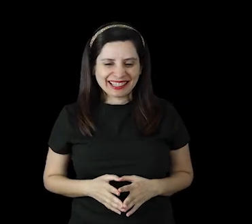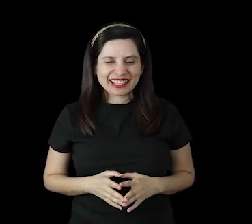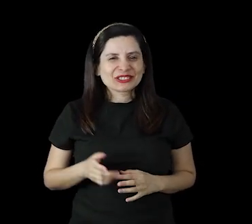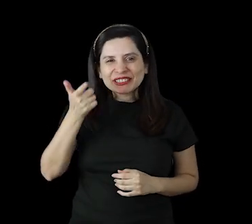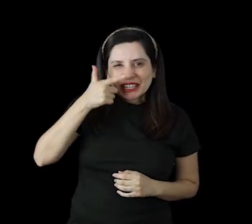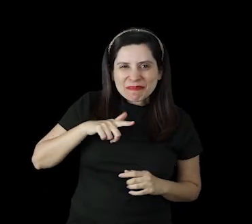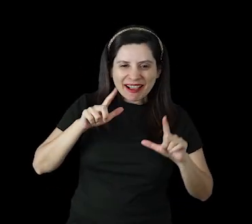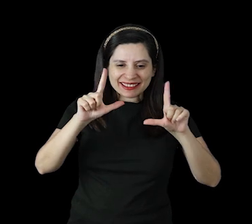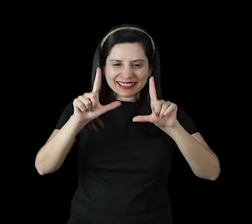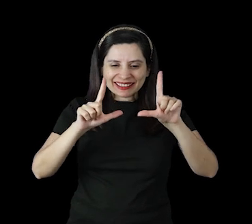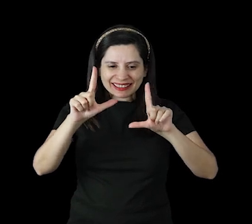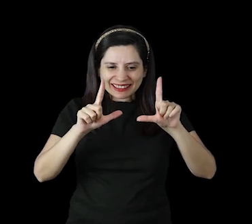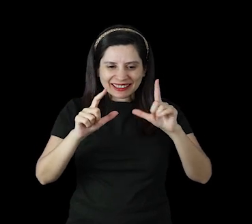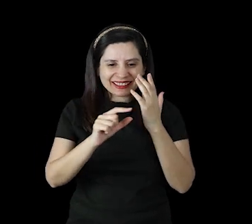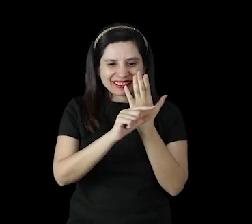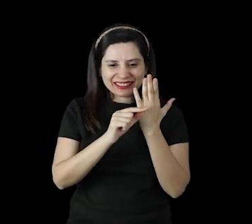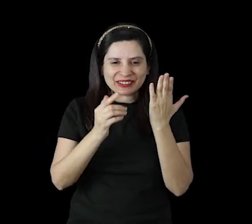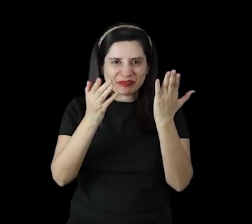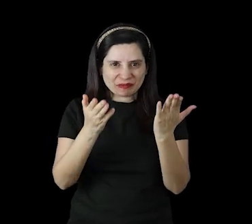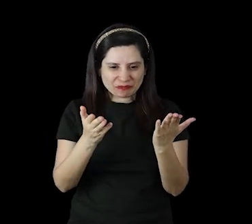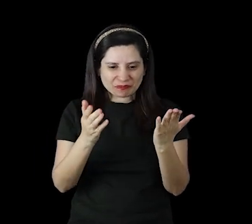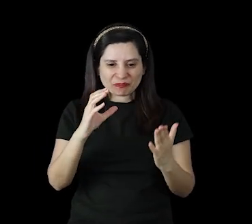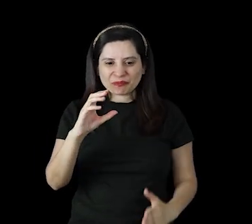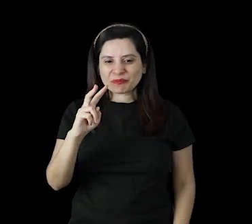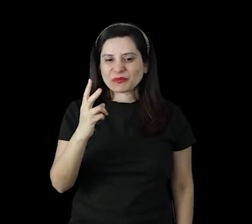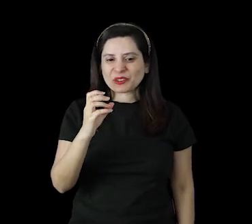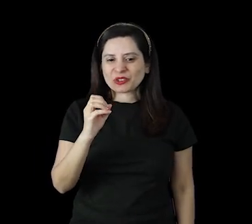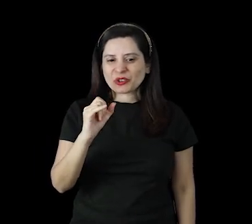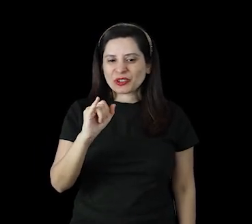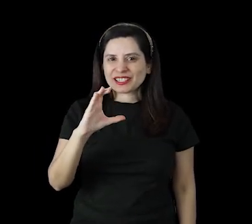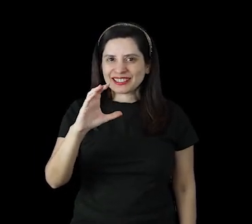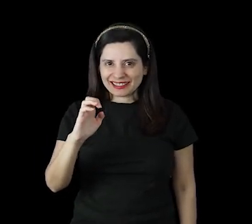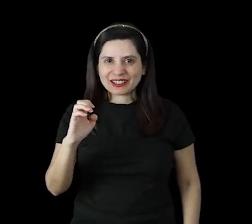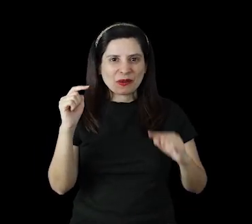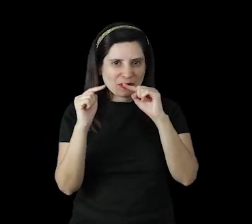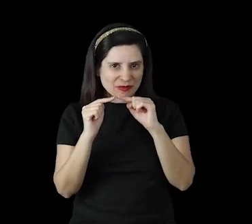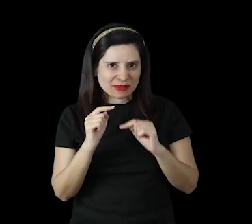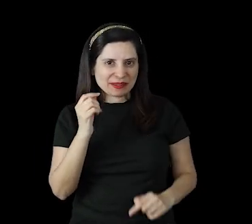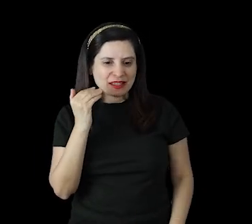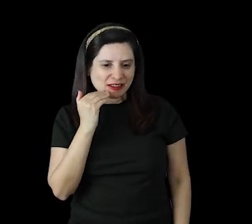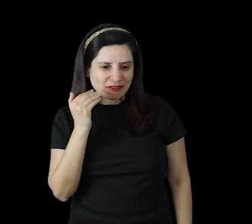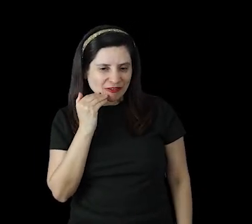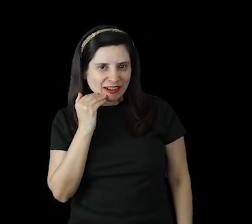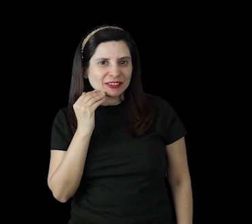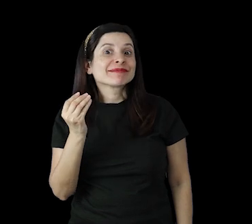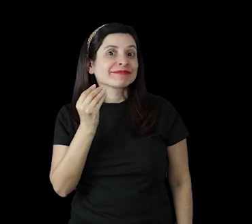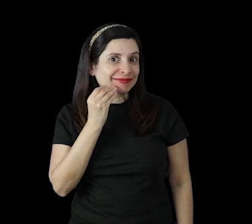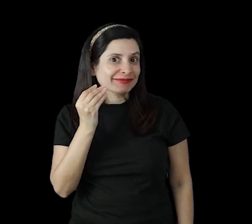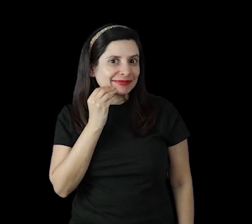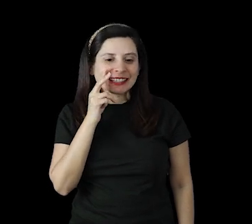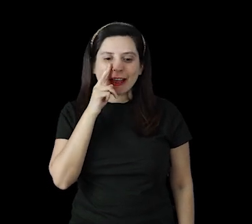Deixa eu ver o que mais, a Climate Choice, que eu falei que tem a ver, que tem que ter a ver com essa falha, né, que é isso que você está testando, e